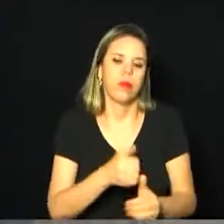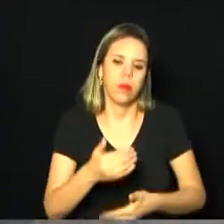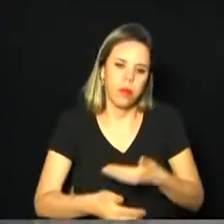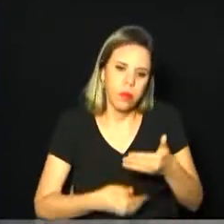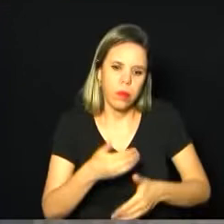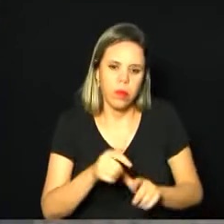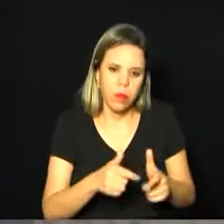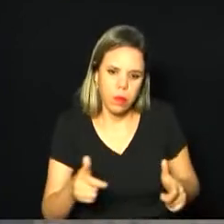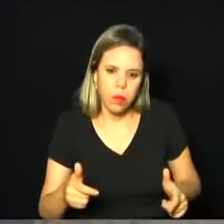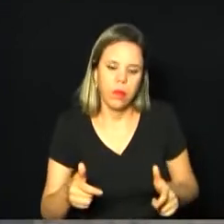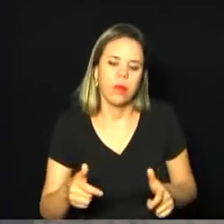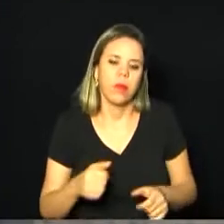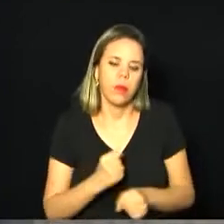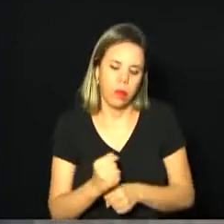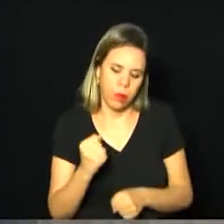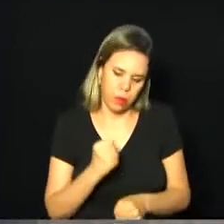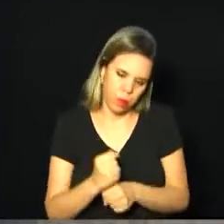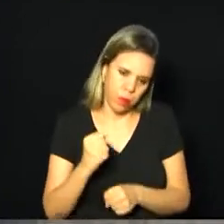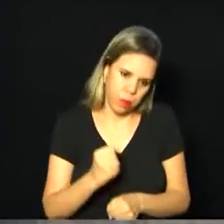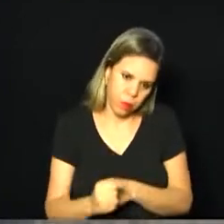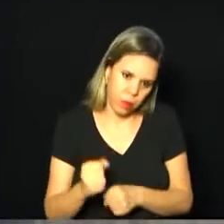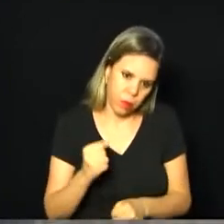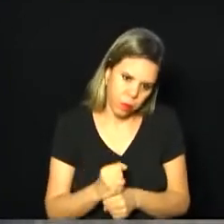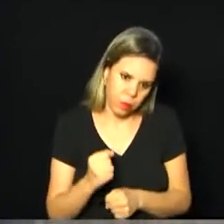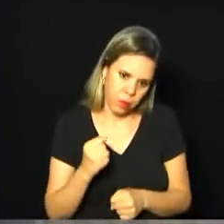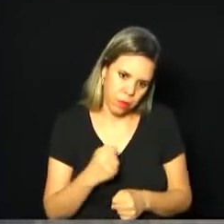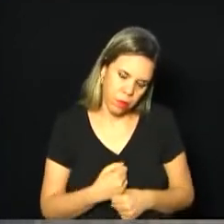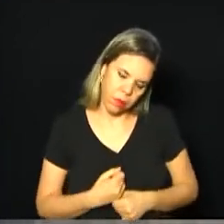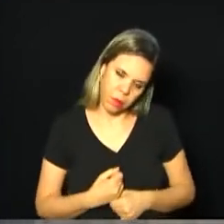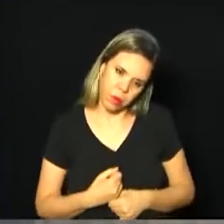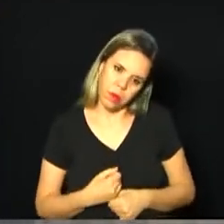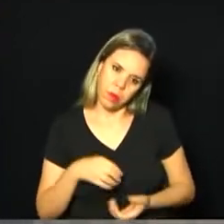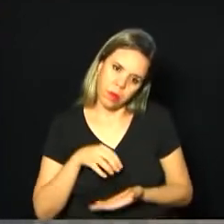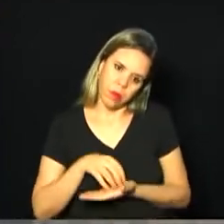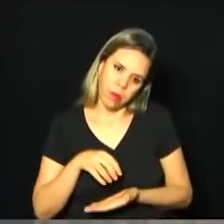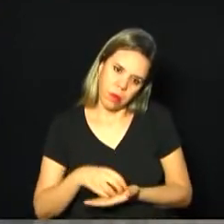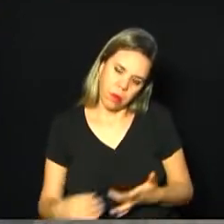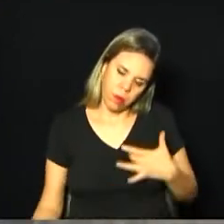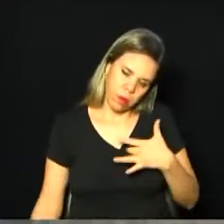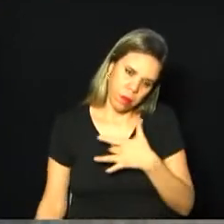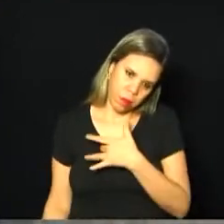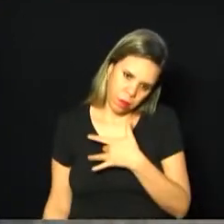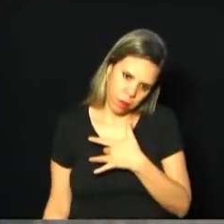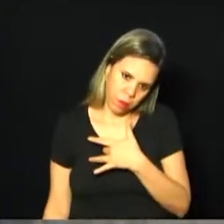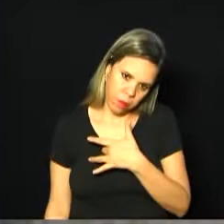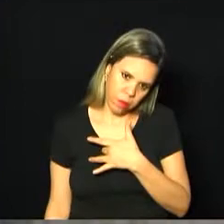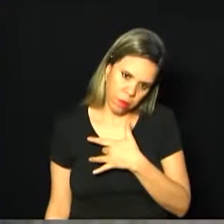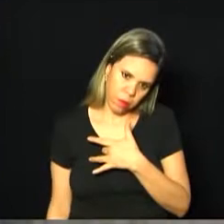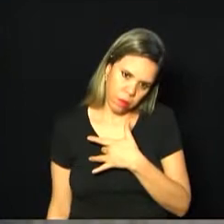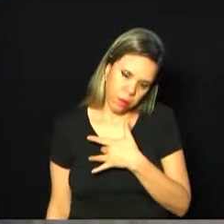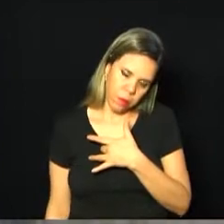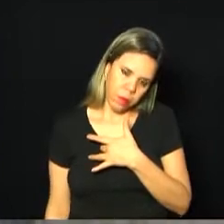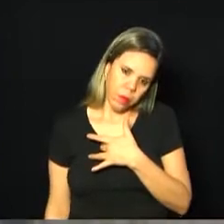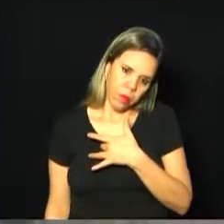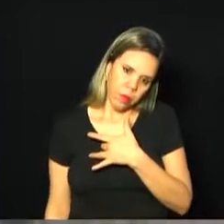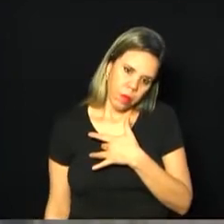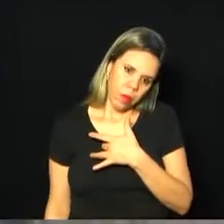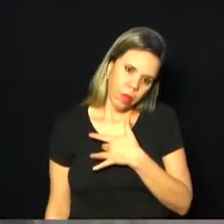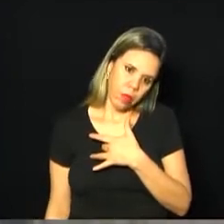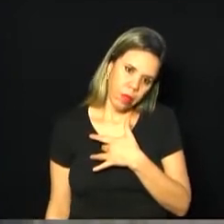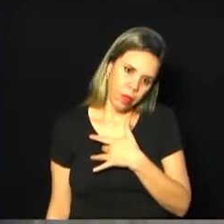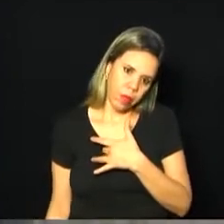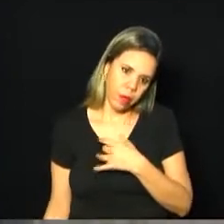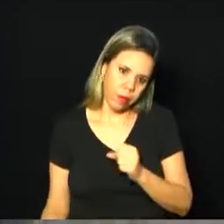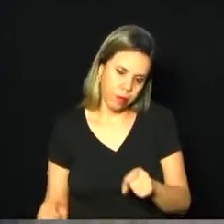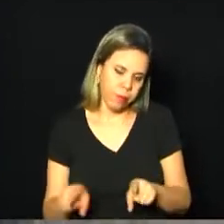processo de construção desse dessa unidade de saúde né esse Centro de Saúde e